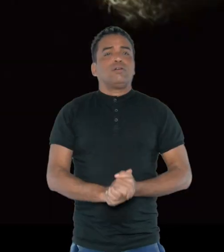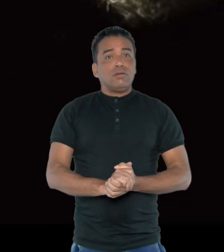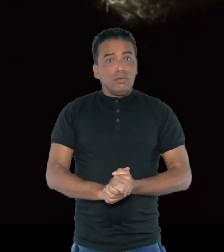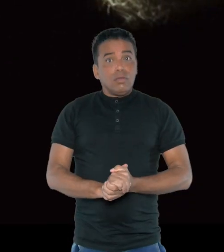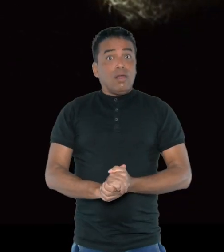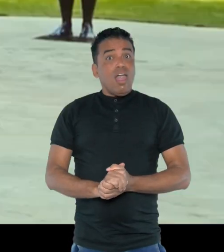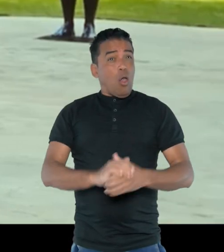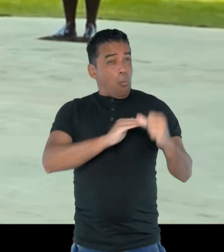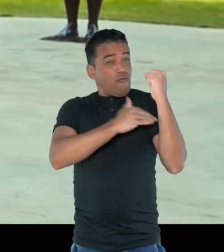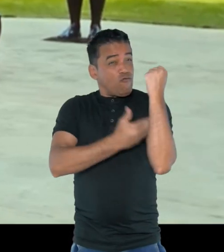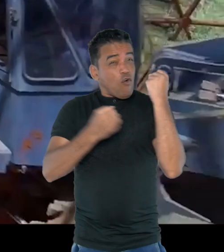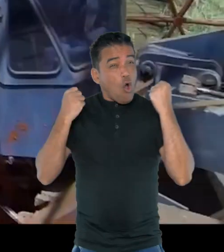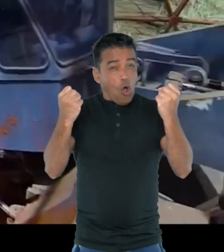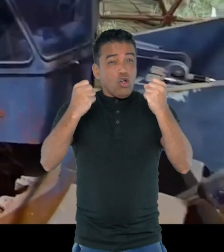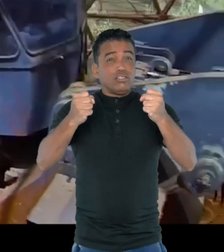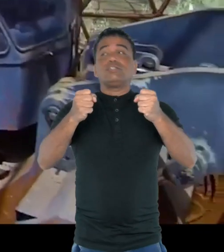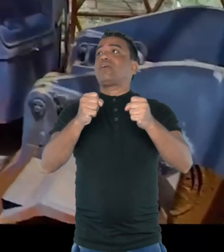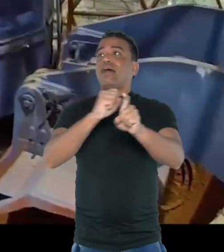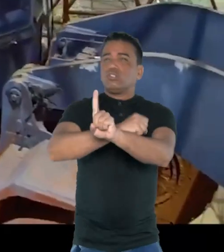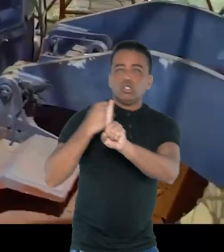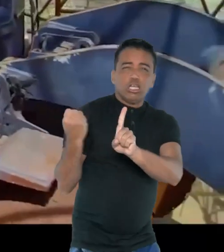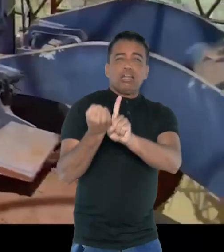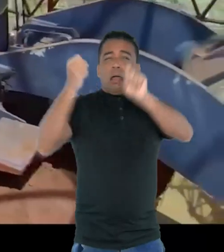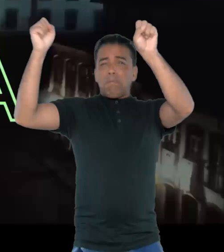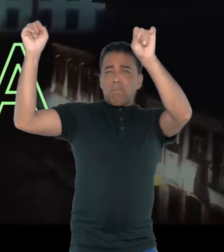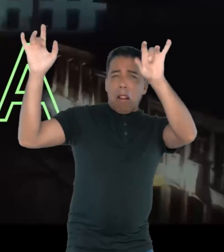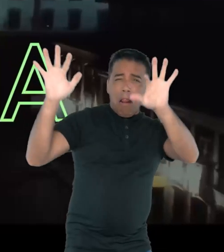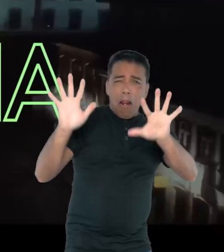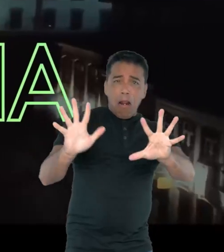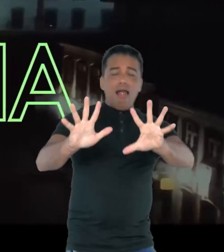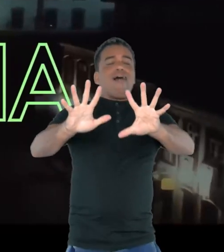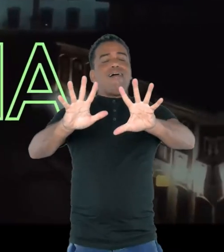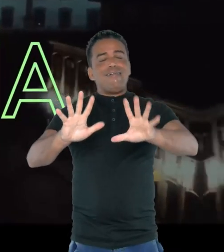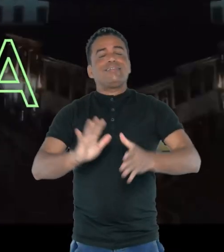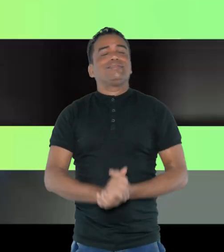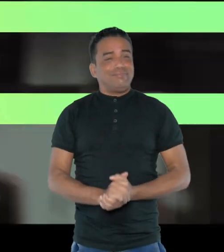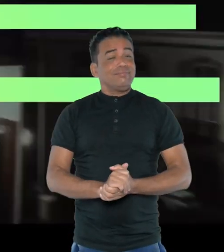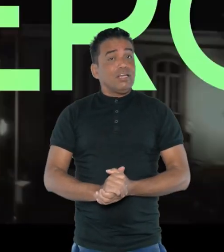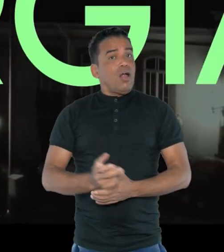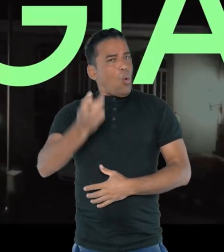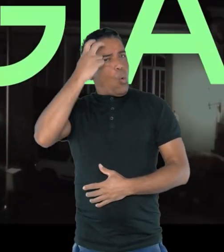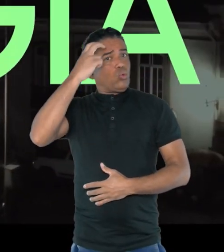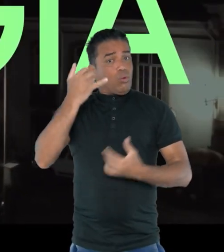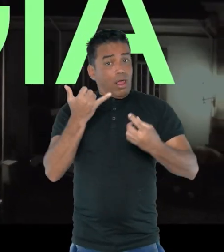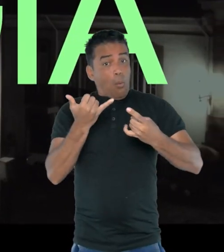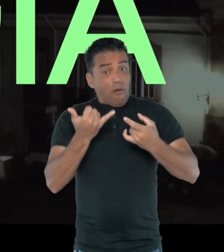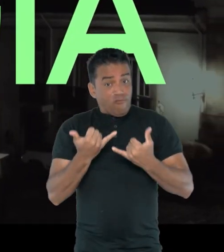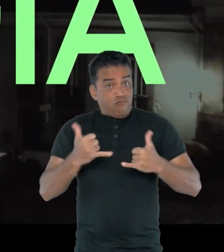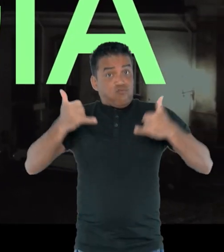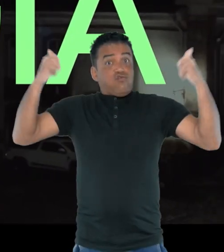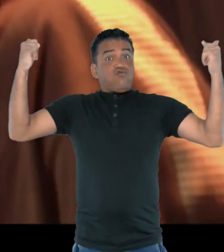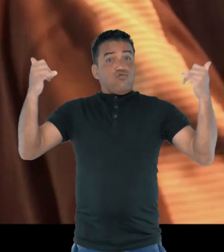força que ilumina a vida das pessoas. A cultura é uma